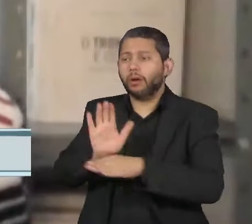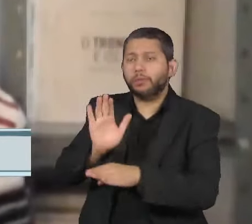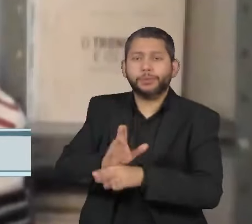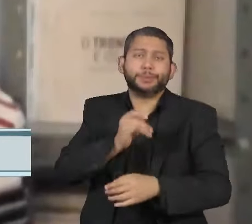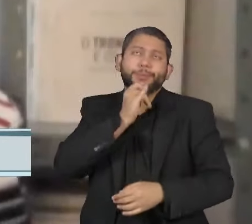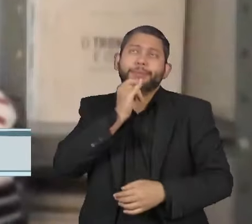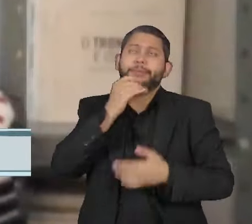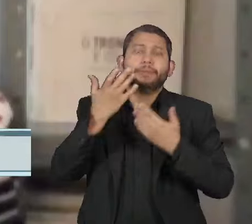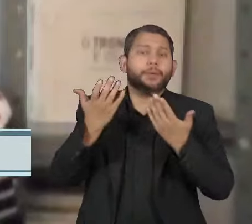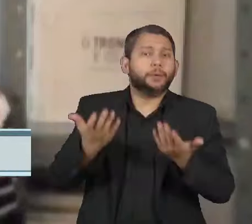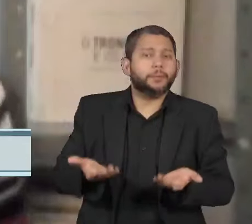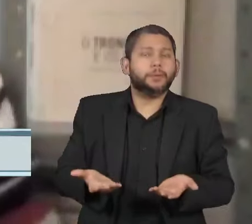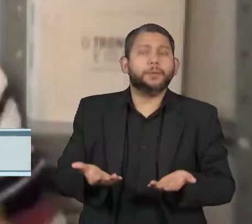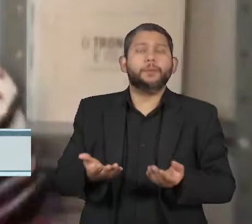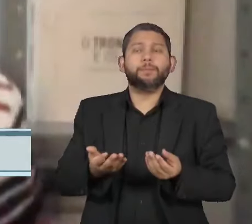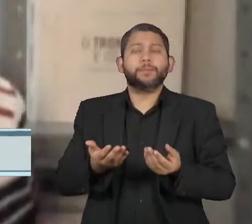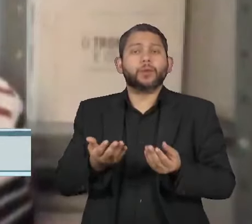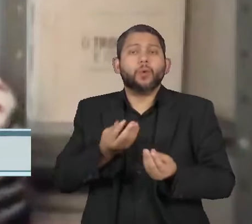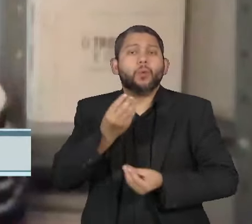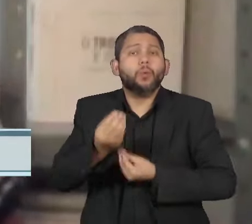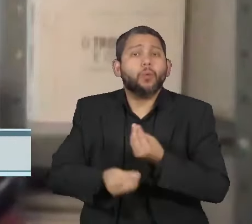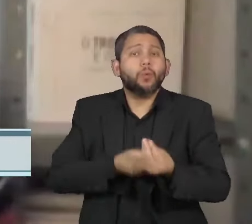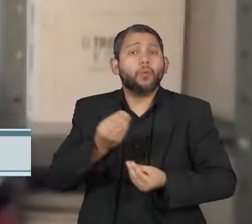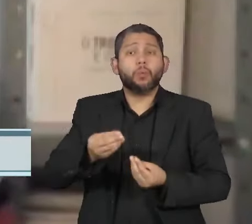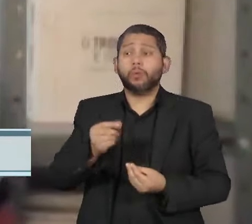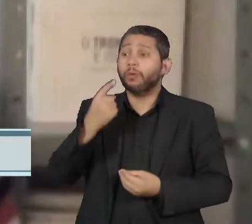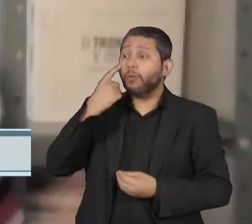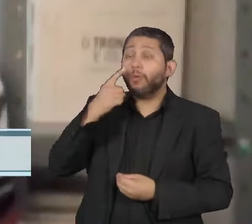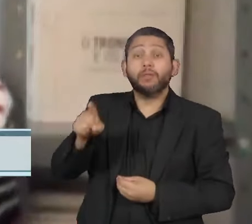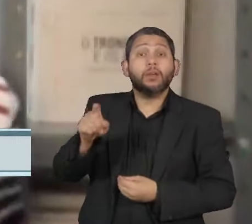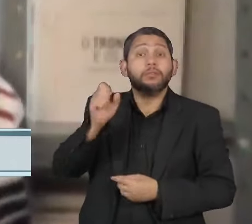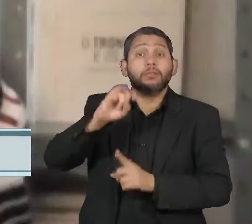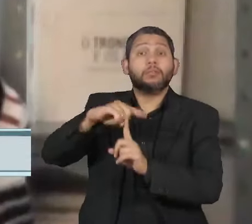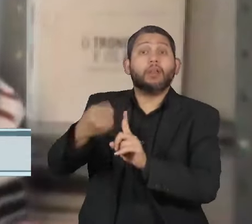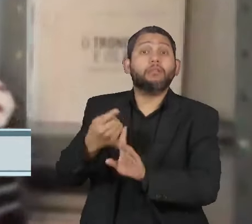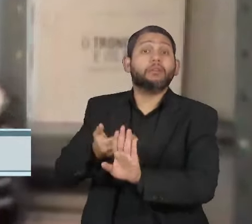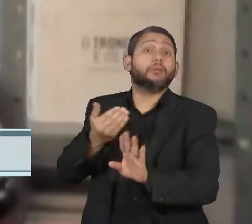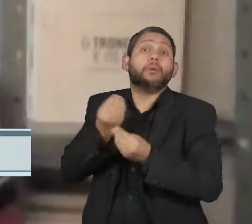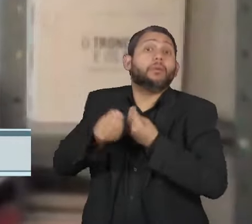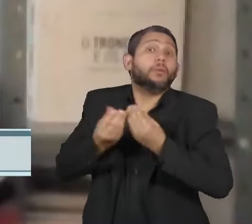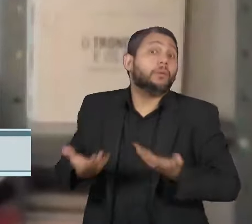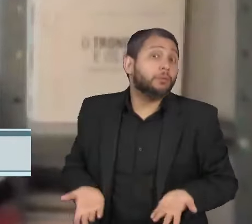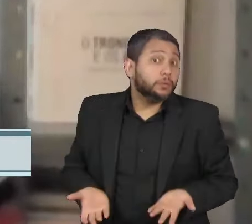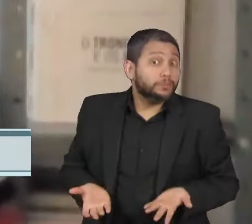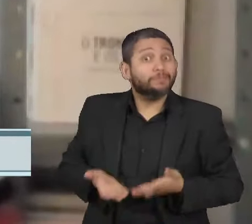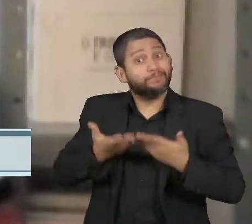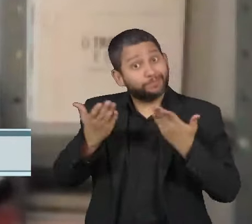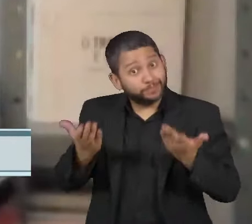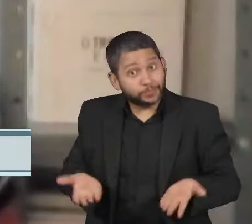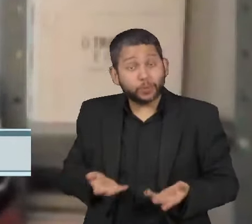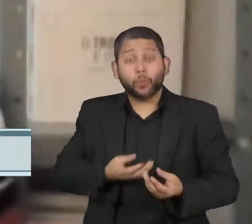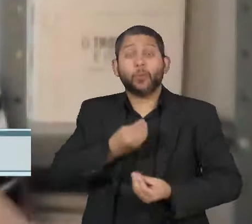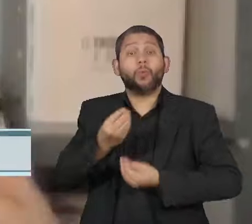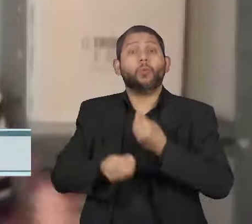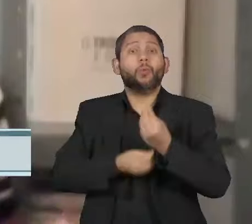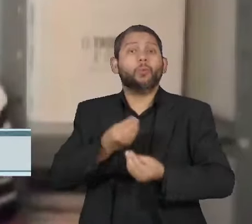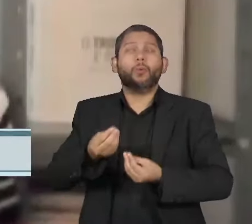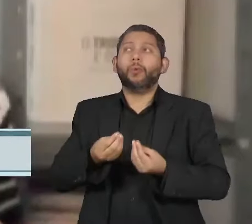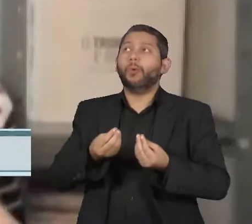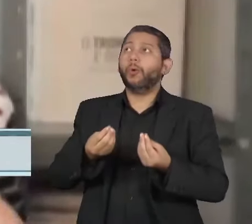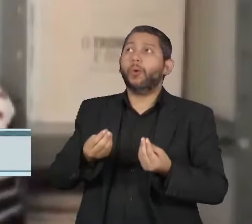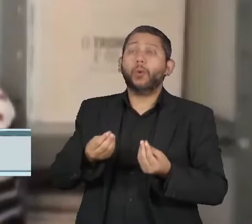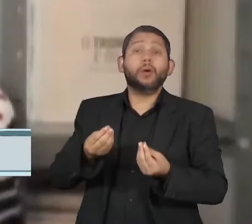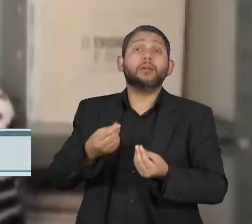por exemplo, como vão ser consideradas licenças maternidade, como que vai ser